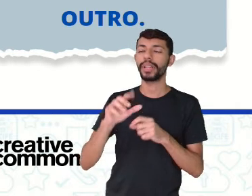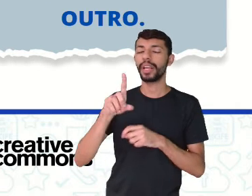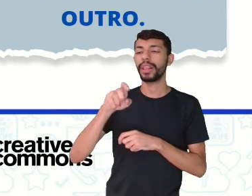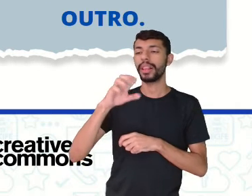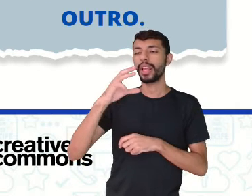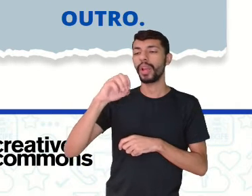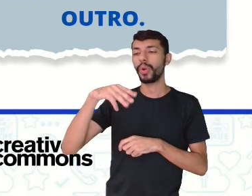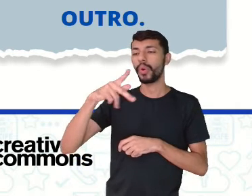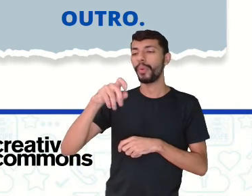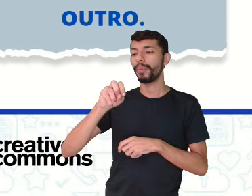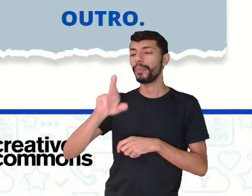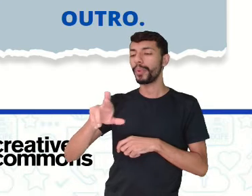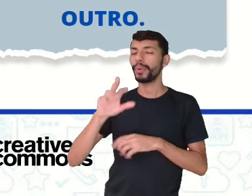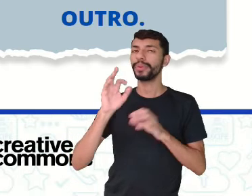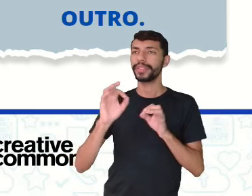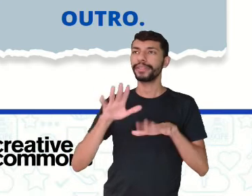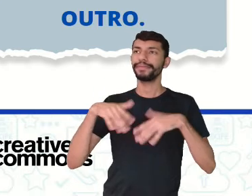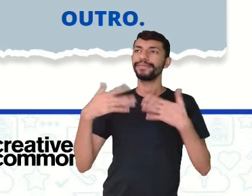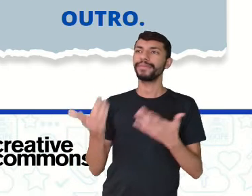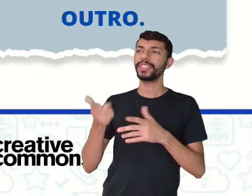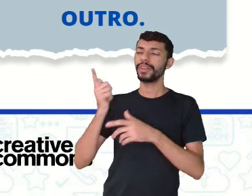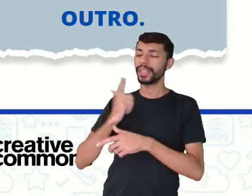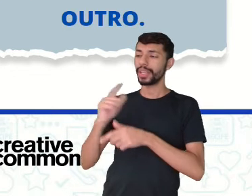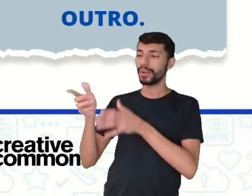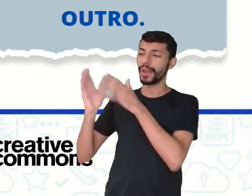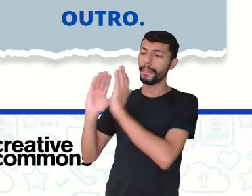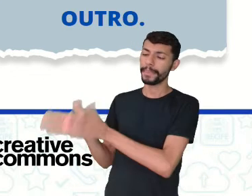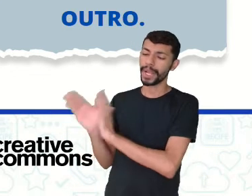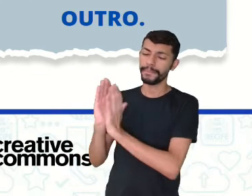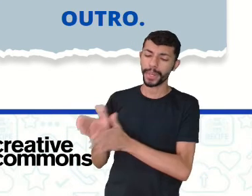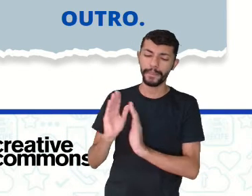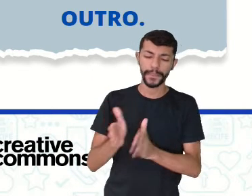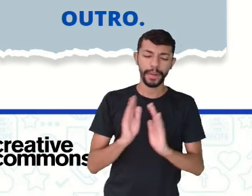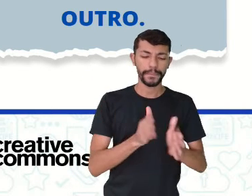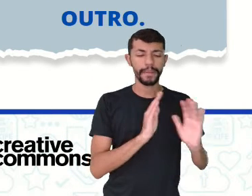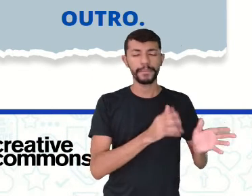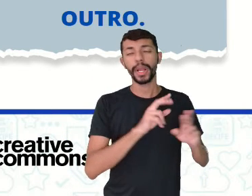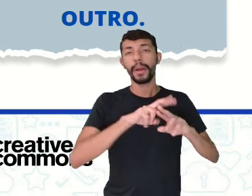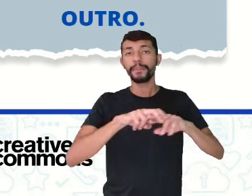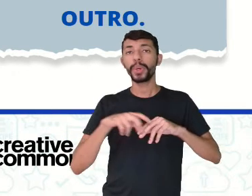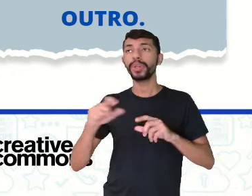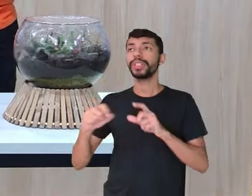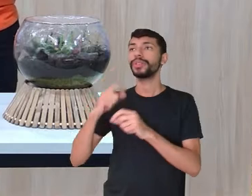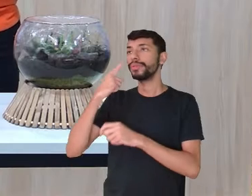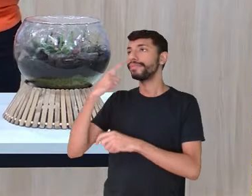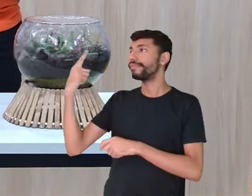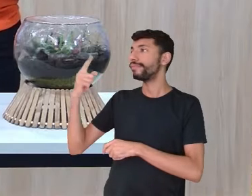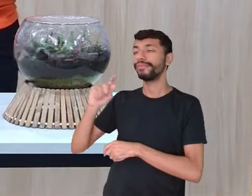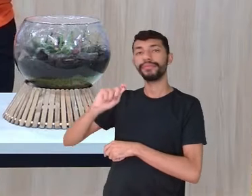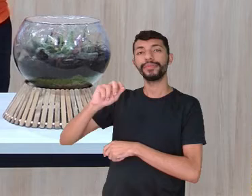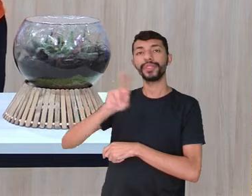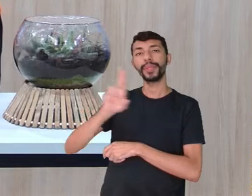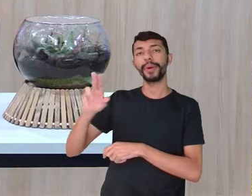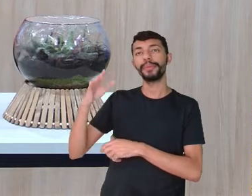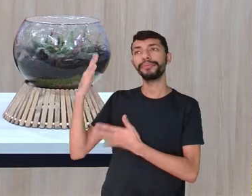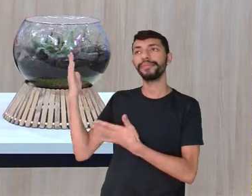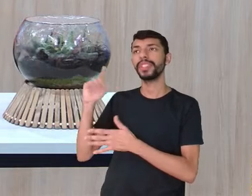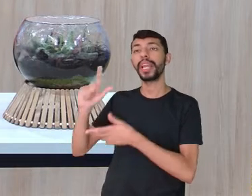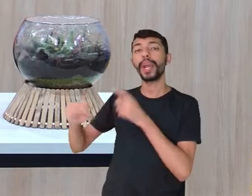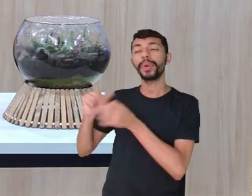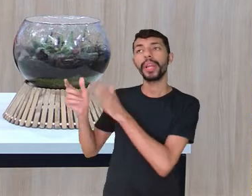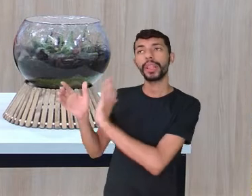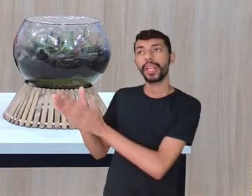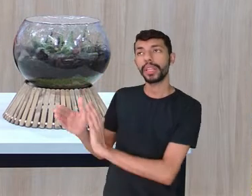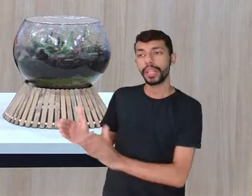aquela matéria ali. Então, é toda uma cadeia. Observem aí, por isso o nome cadeia alimentar. É uma sequência, né? É uma